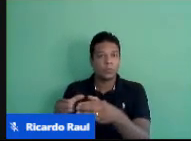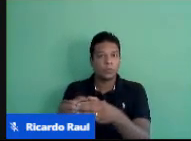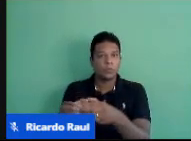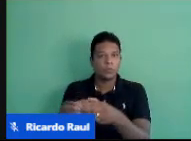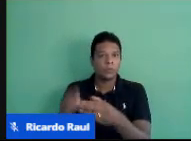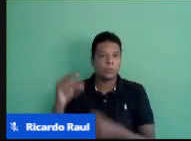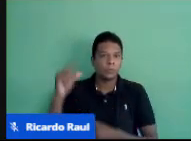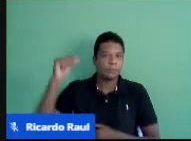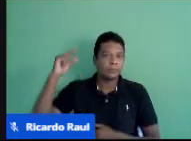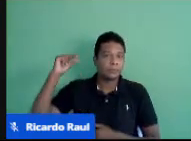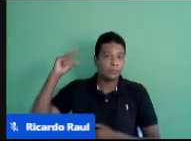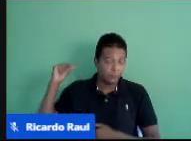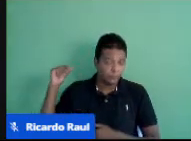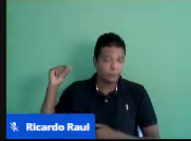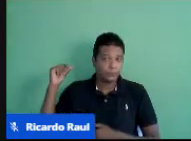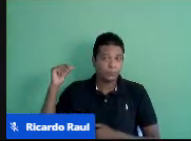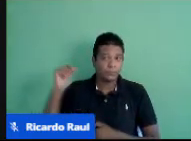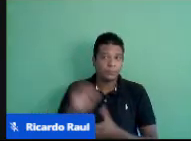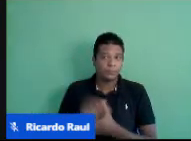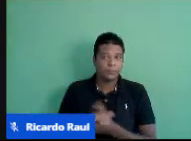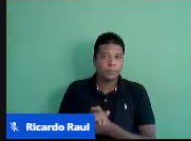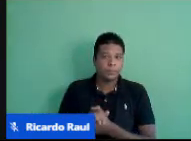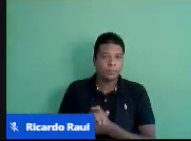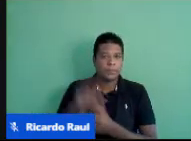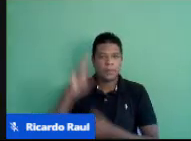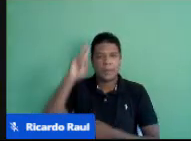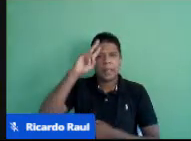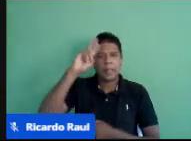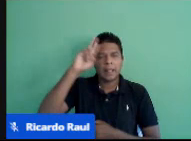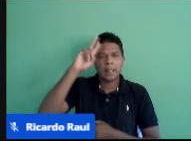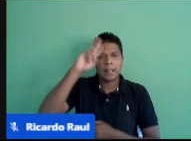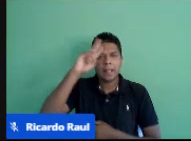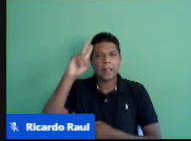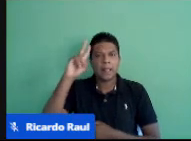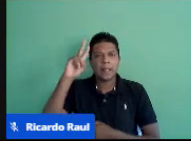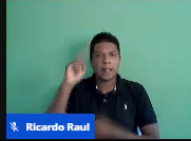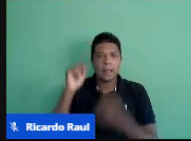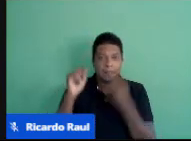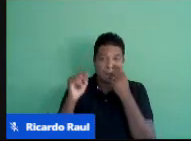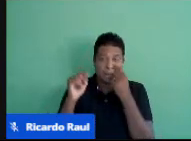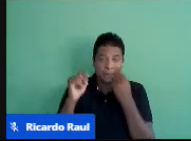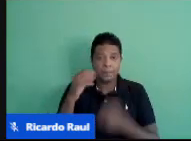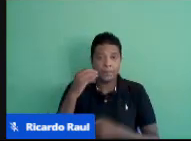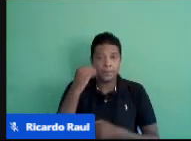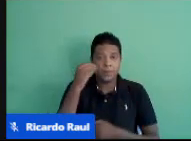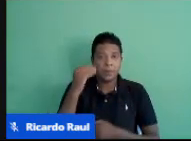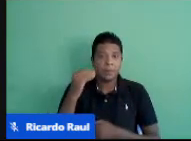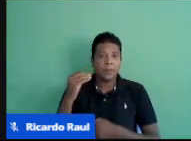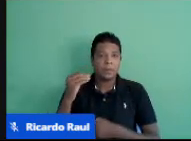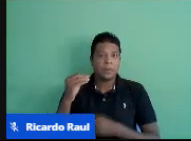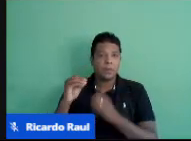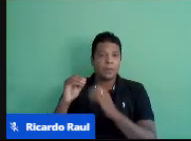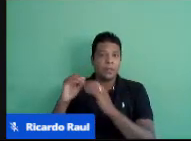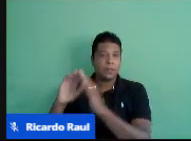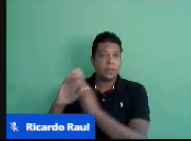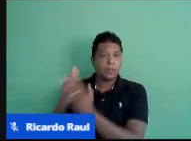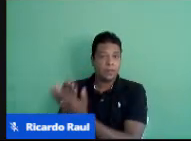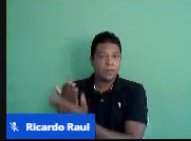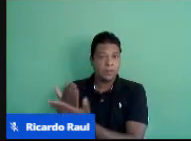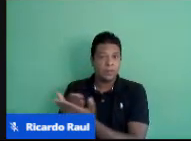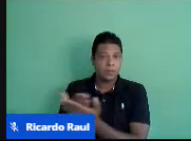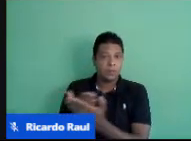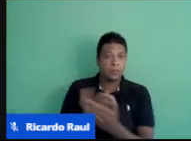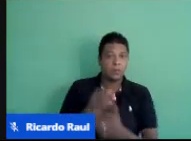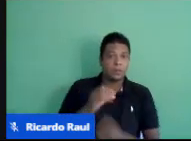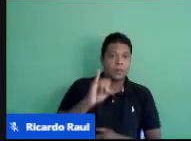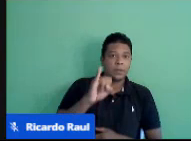né? Então, a gente recorda recentemente, né, um caso da Escola Irmã Edith, né, que nós fomos convidados para falar